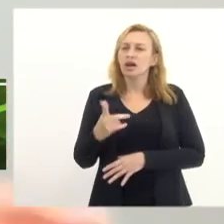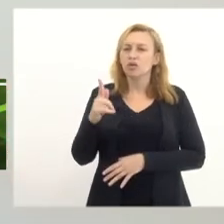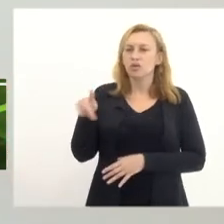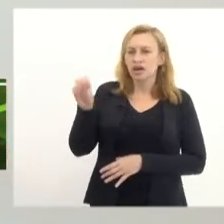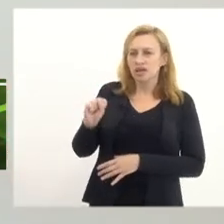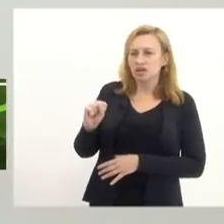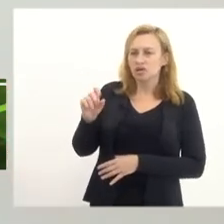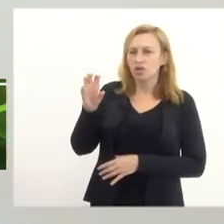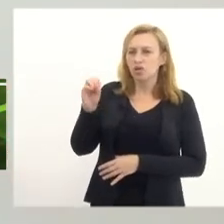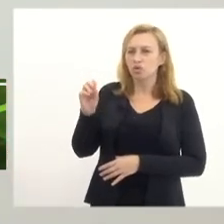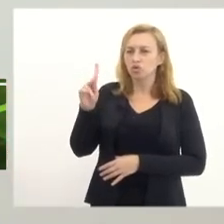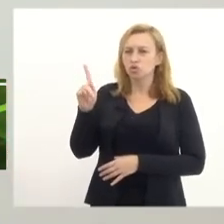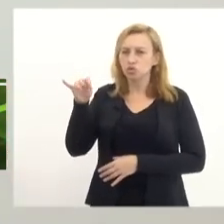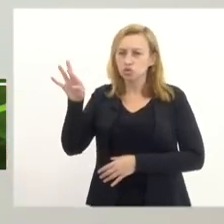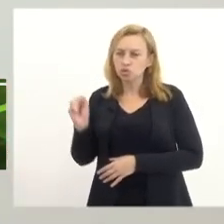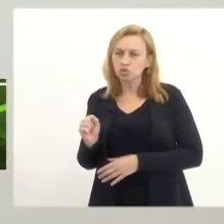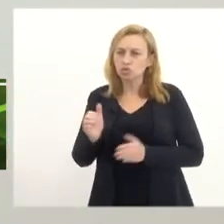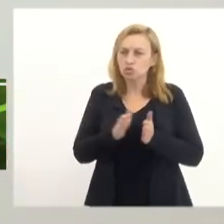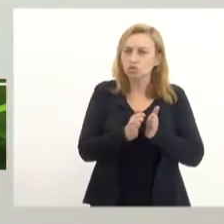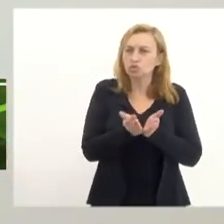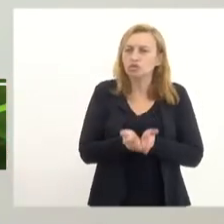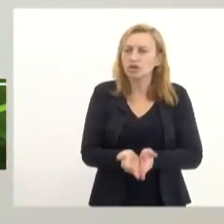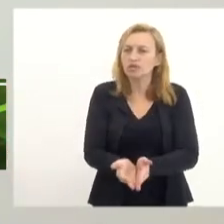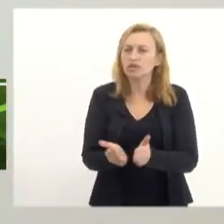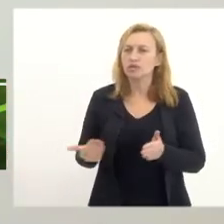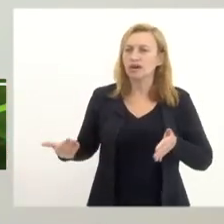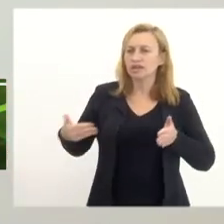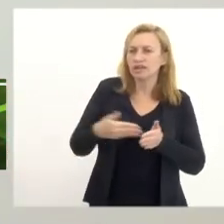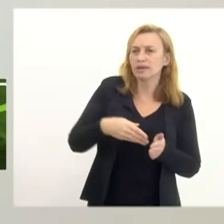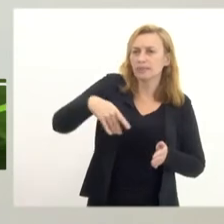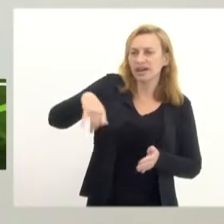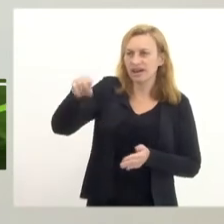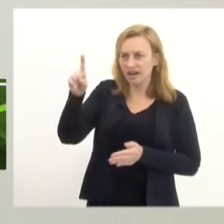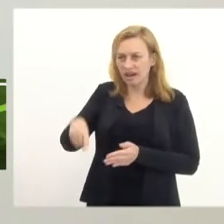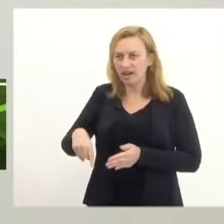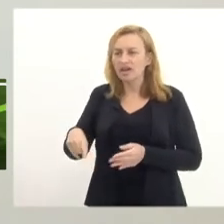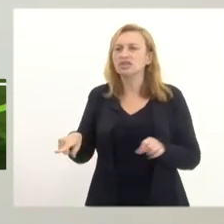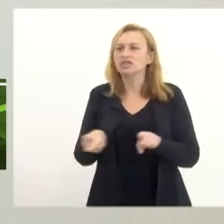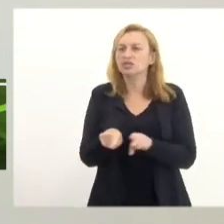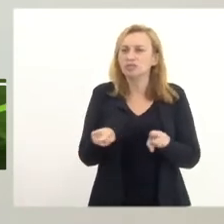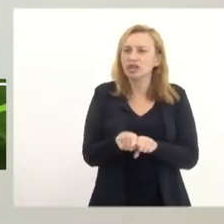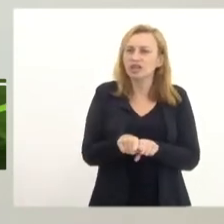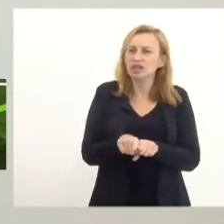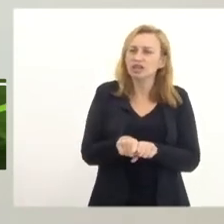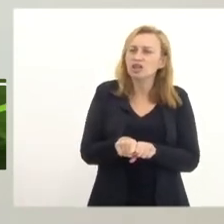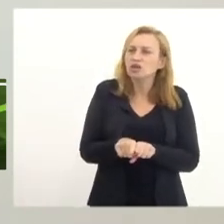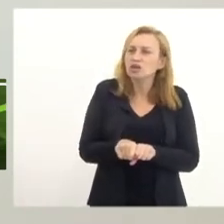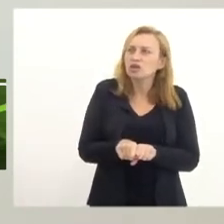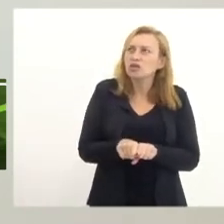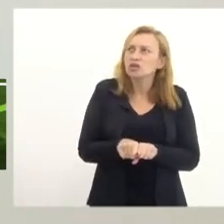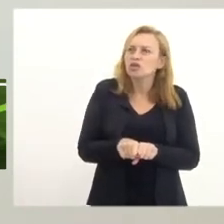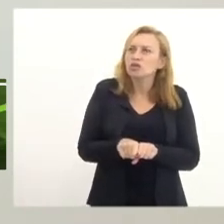navio até Macaé e teremos